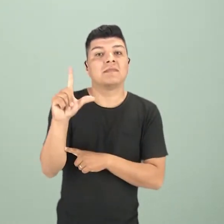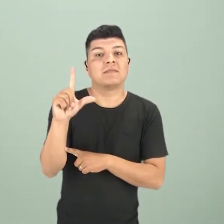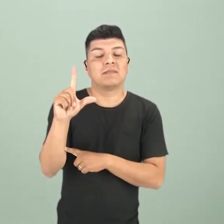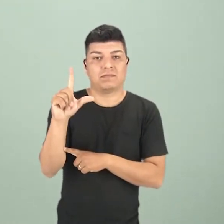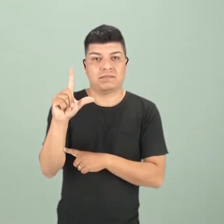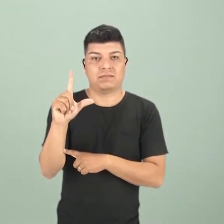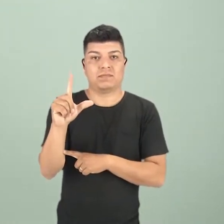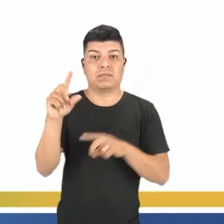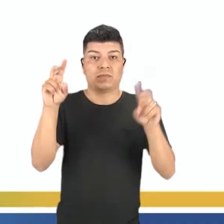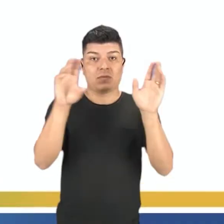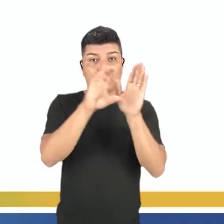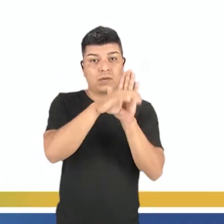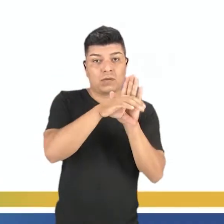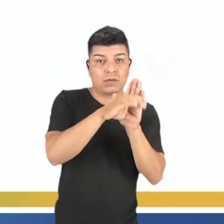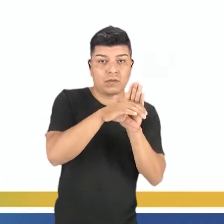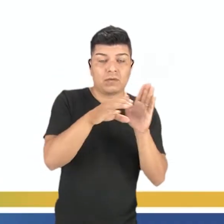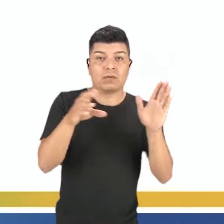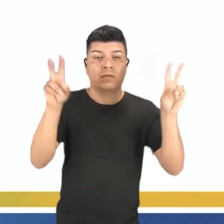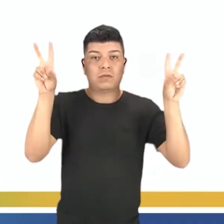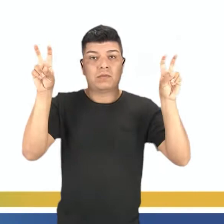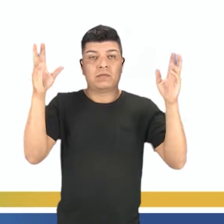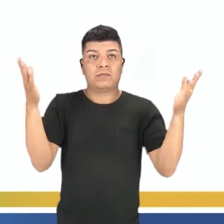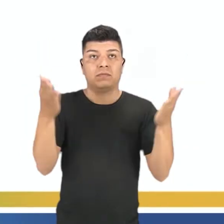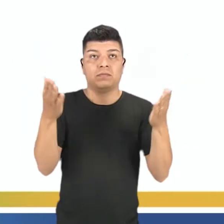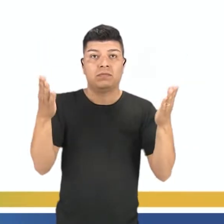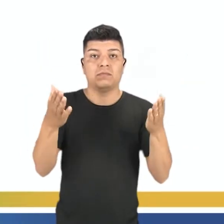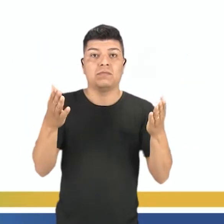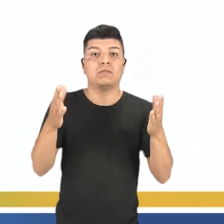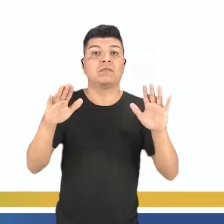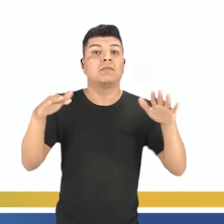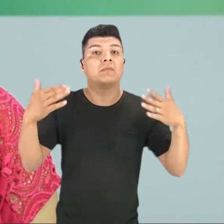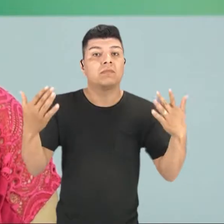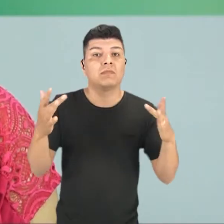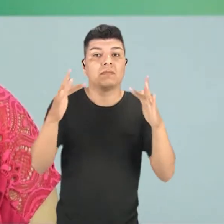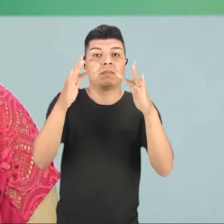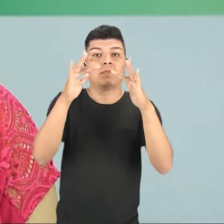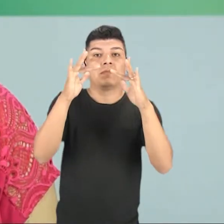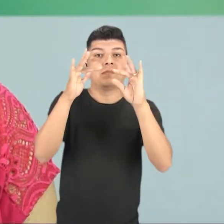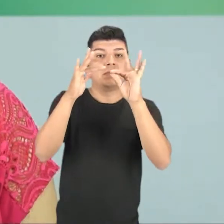de hoje é arcadismo no Brasil. Vamos comigo?